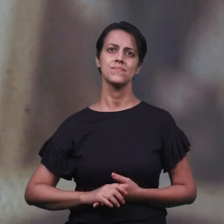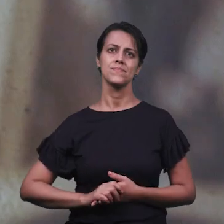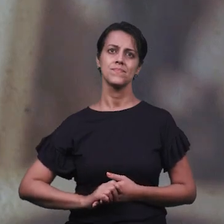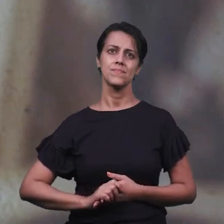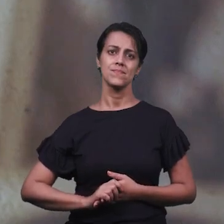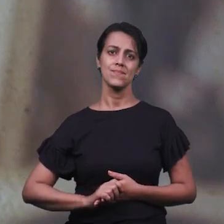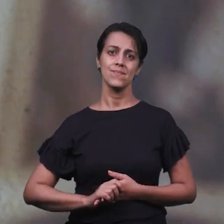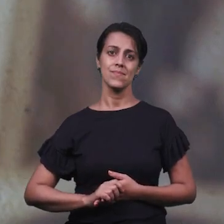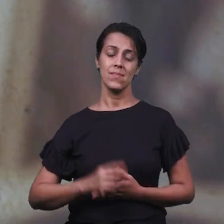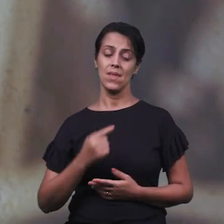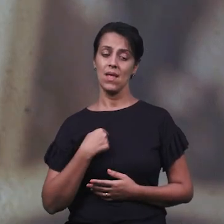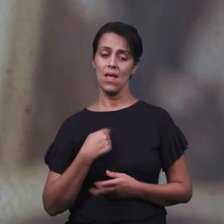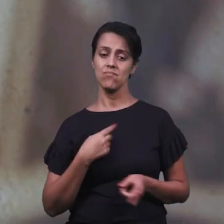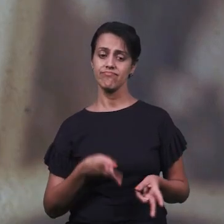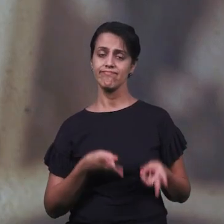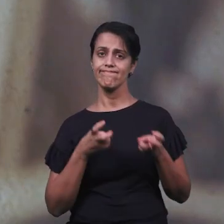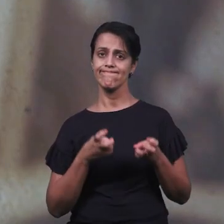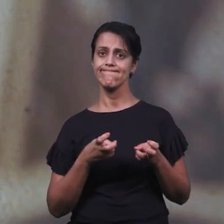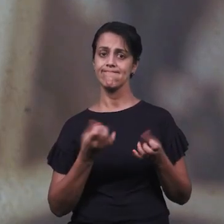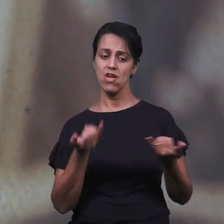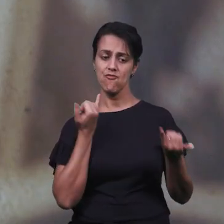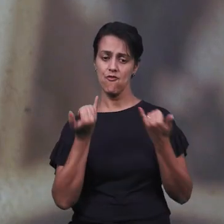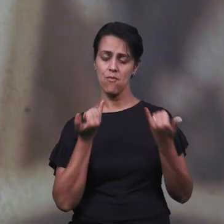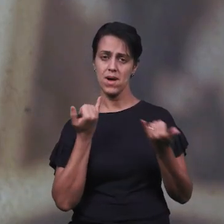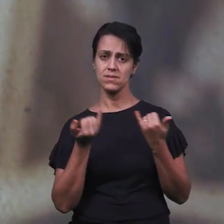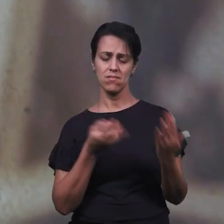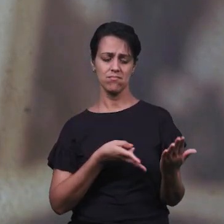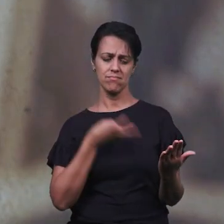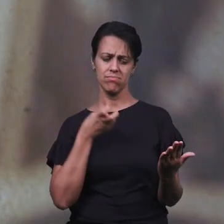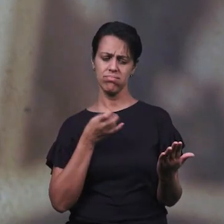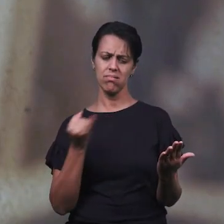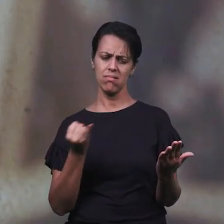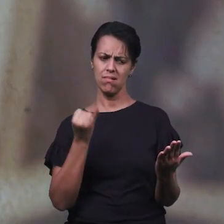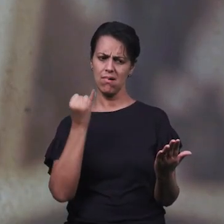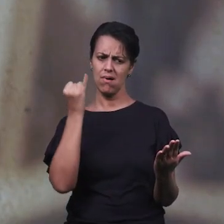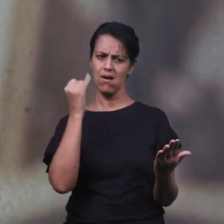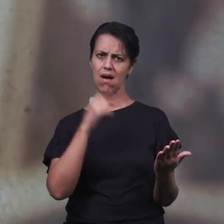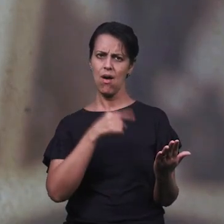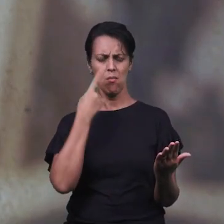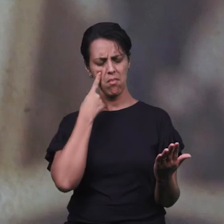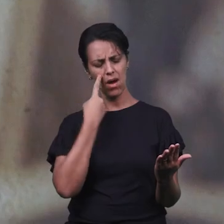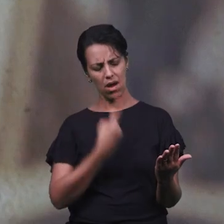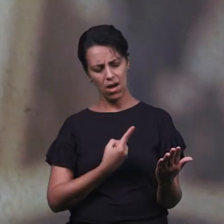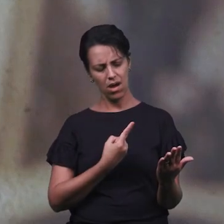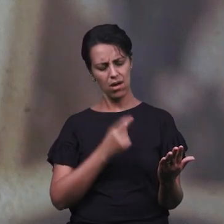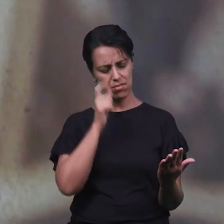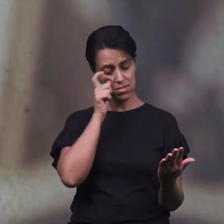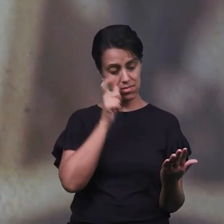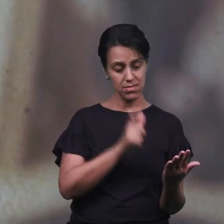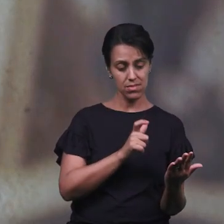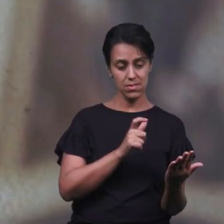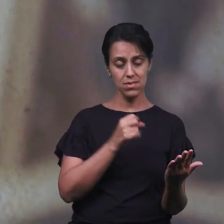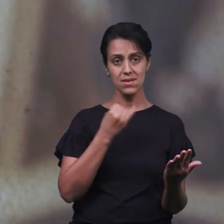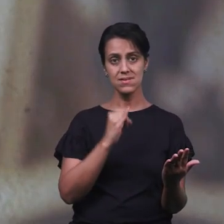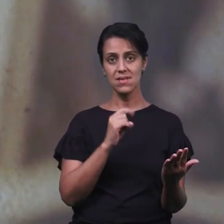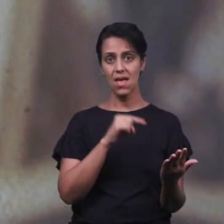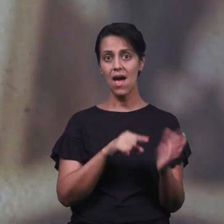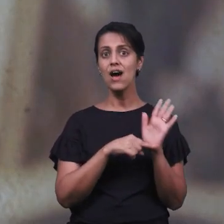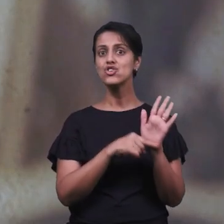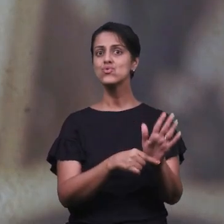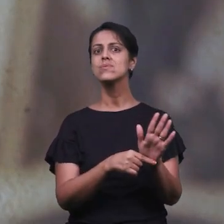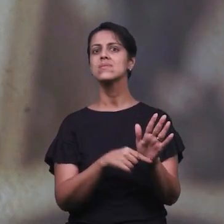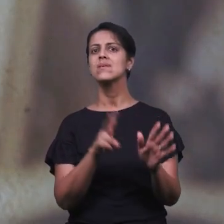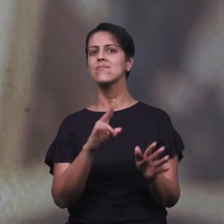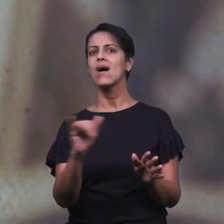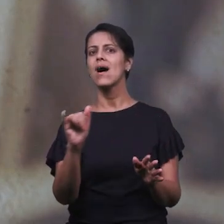a relevância que eu dou a uma informação como essa é que isso possa, de alguma forma, ajudar as pessoas a mudar um